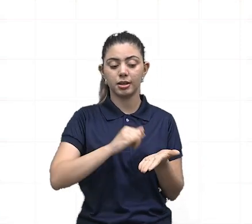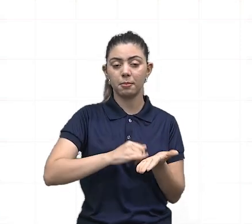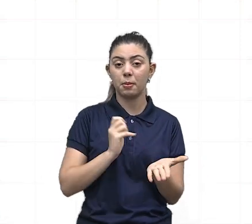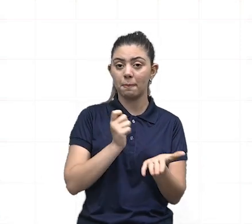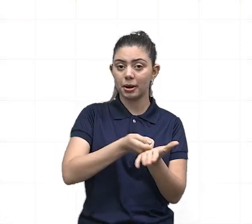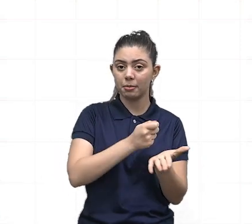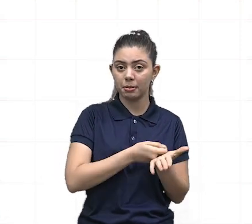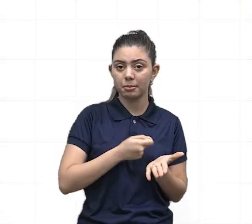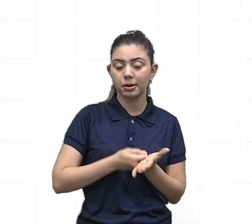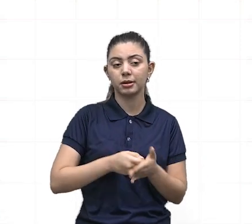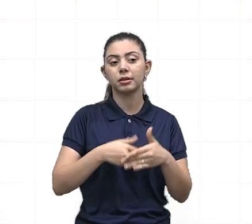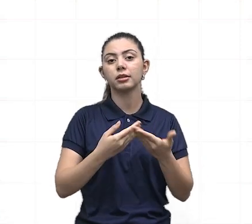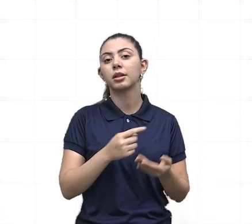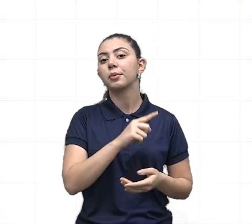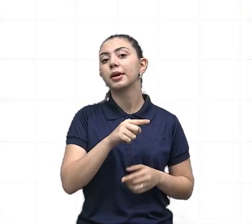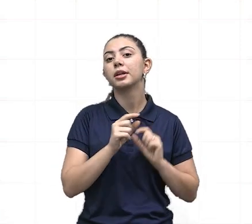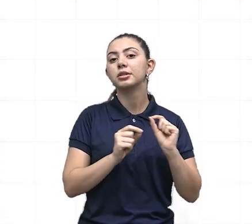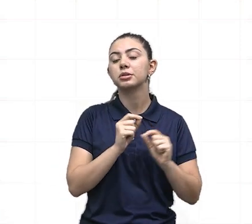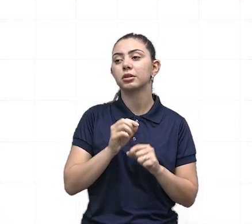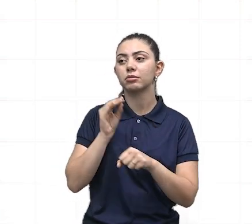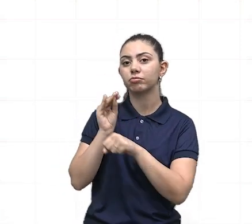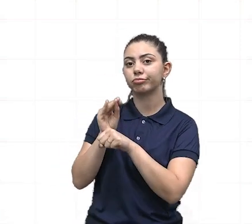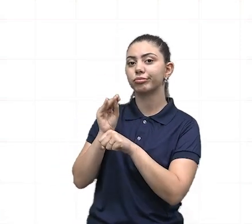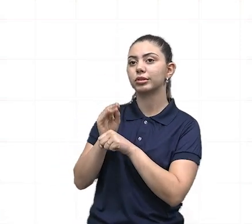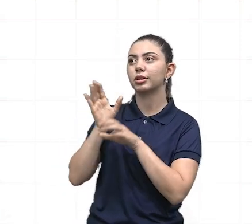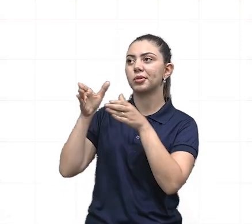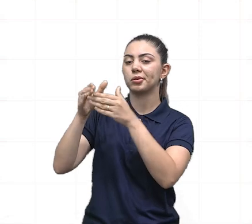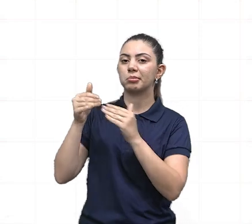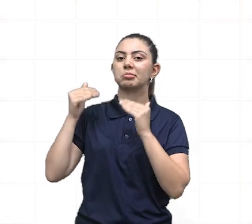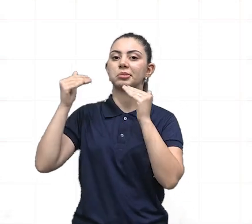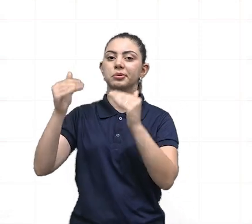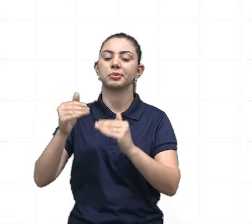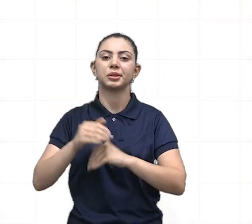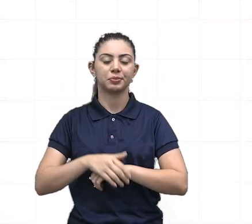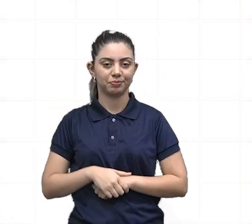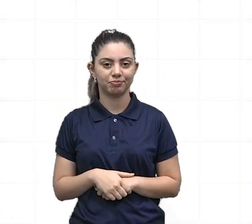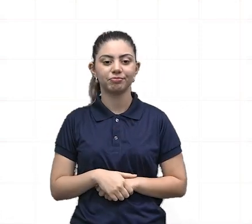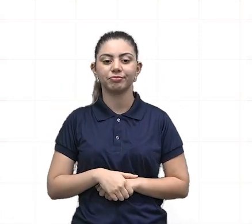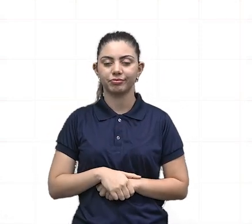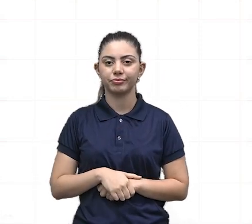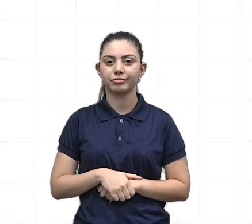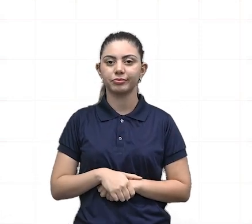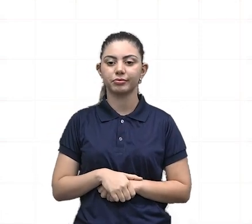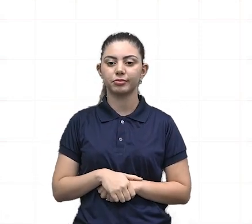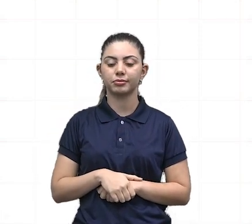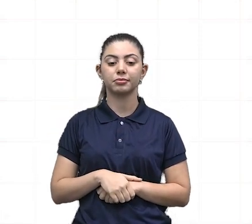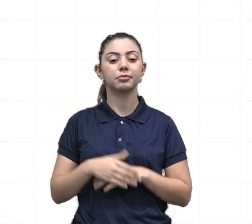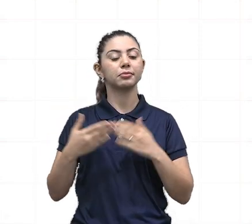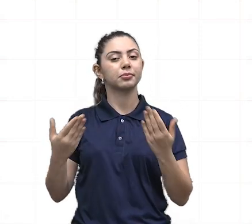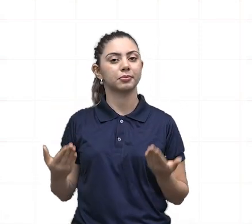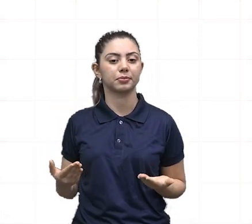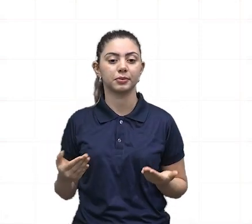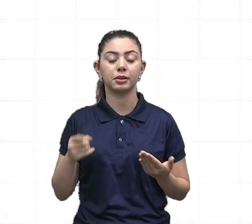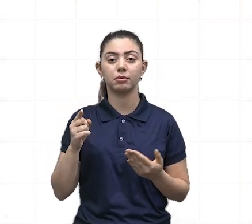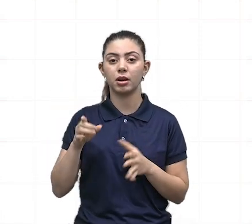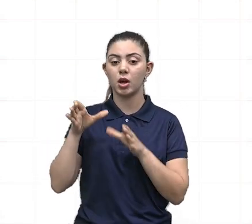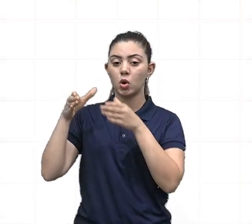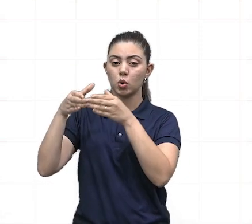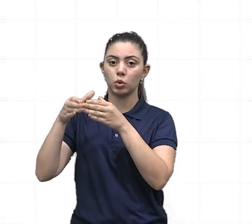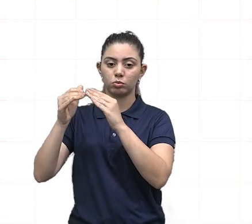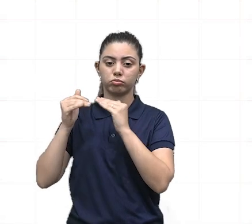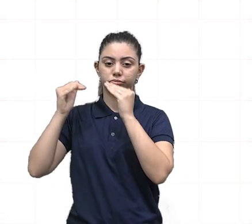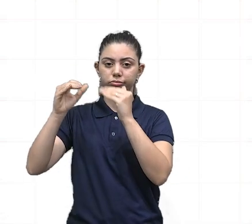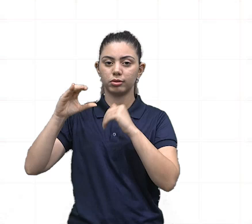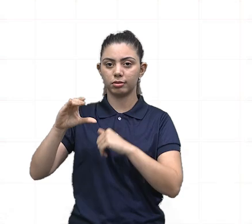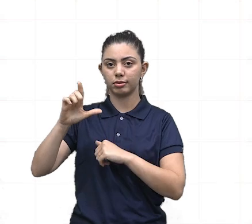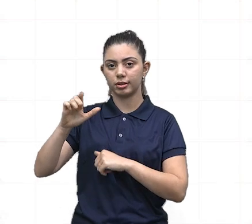e sustentavam, então, o clero e a nobreza, tá? Então, na visão aí do clero,